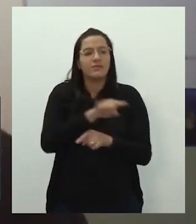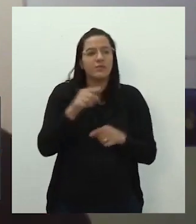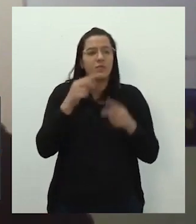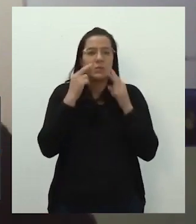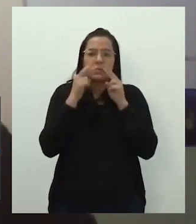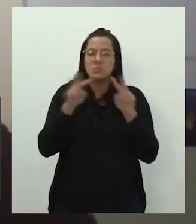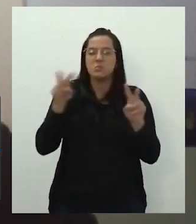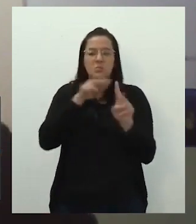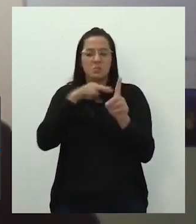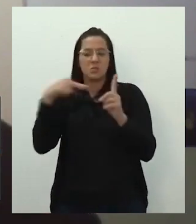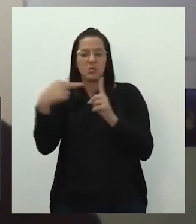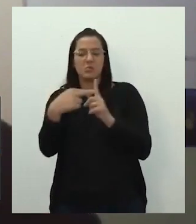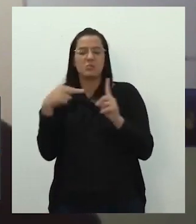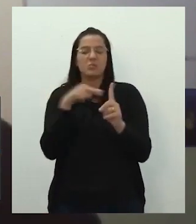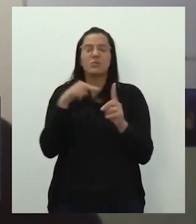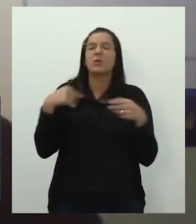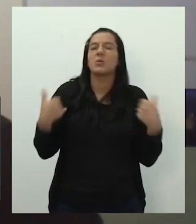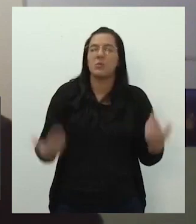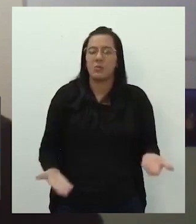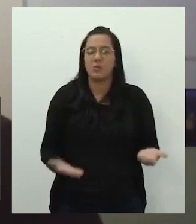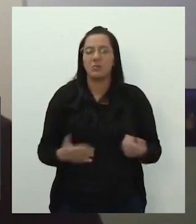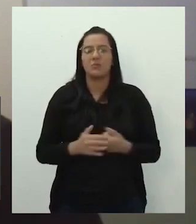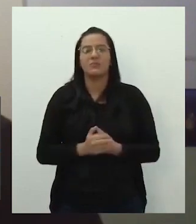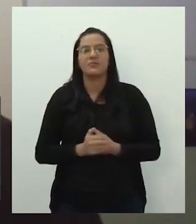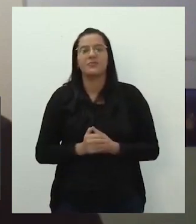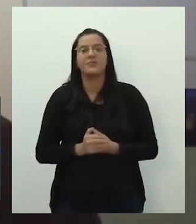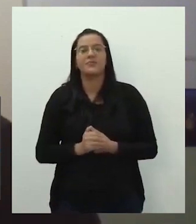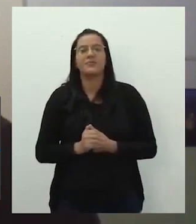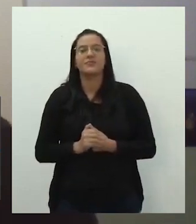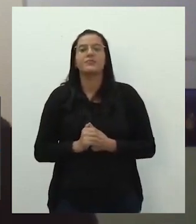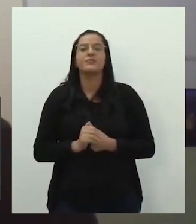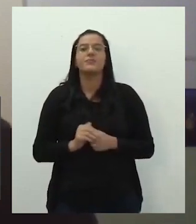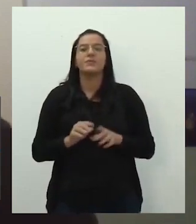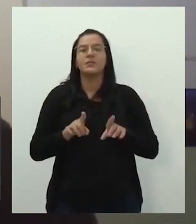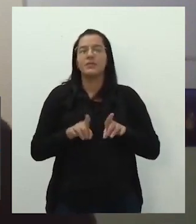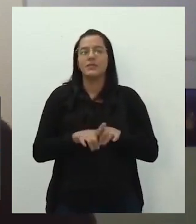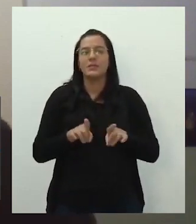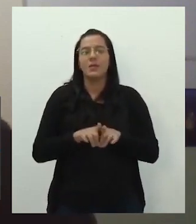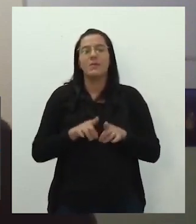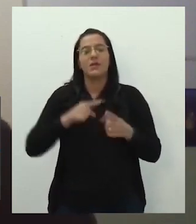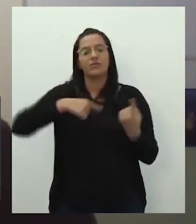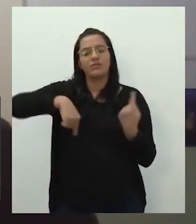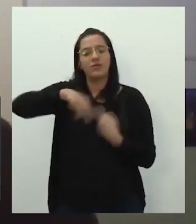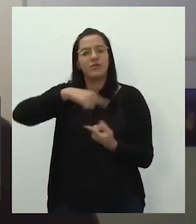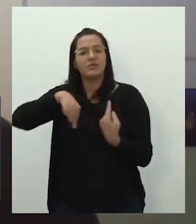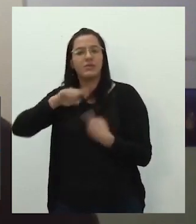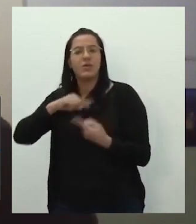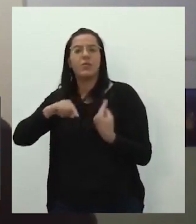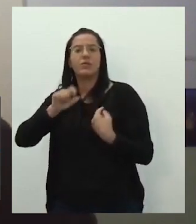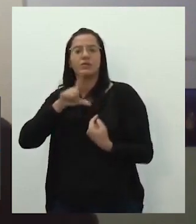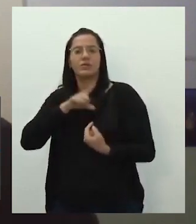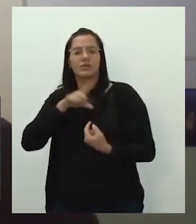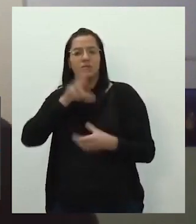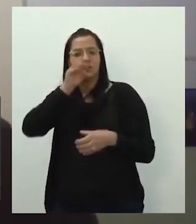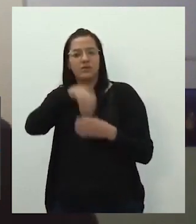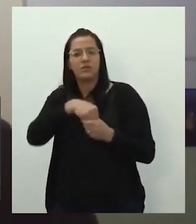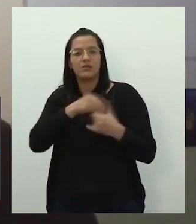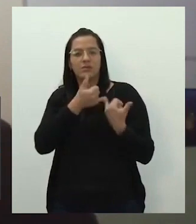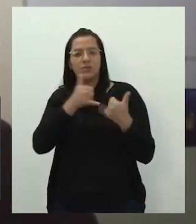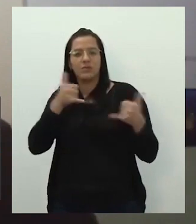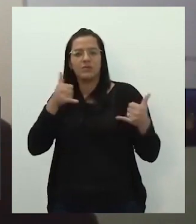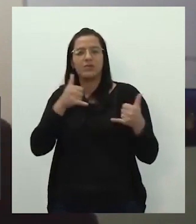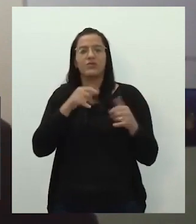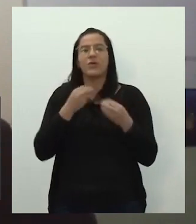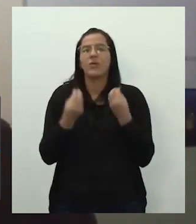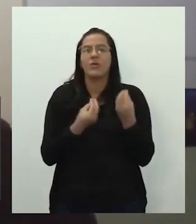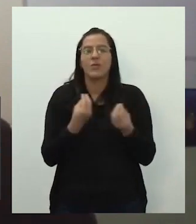né? Embora na física o foco maior seria sobre geração da energia elétrica, né? Tem muitas coisas associadas,